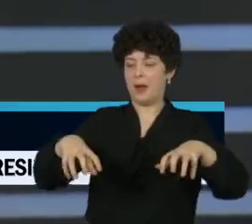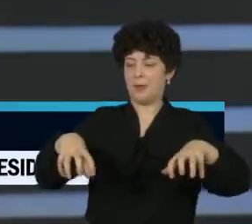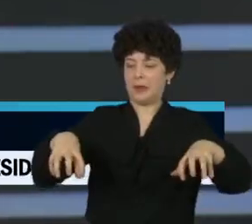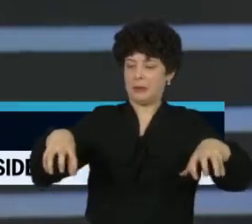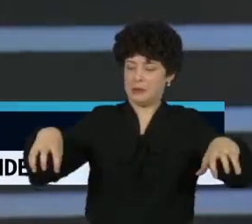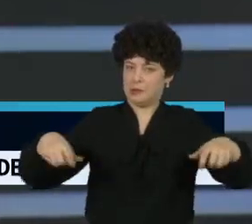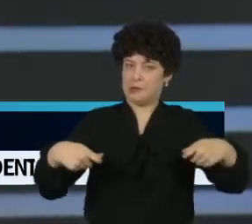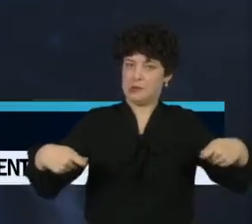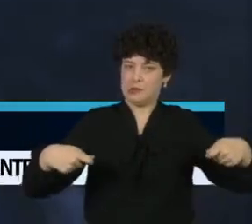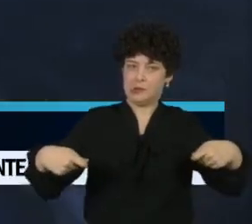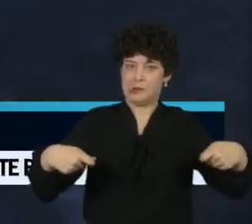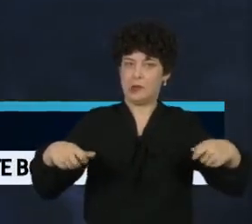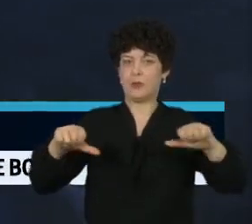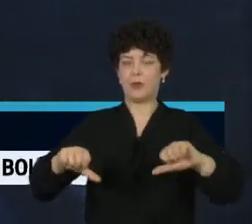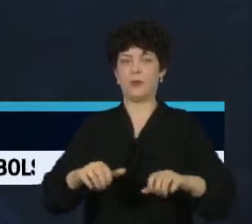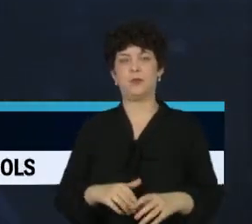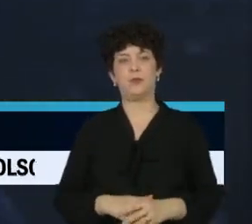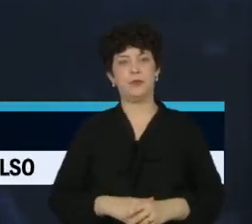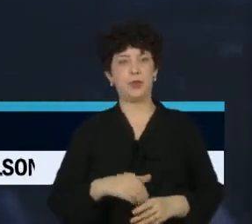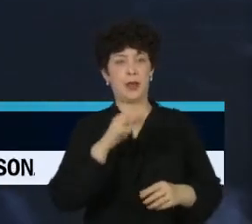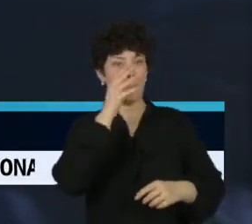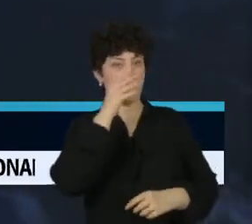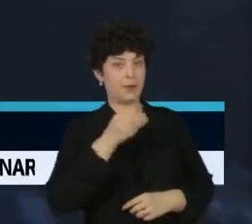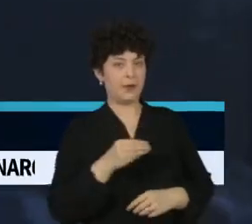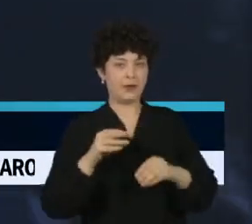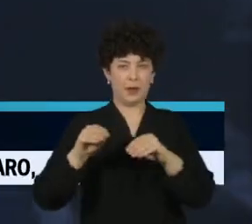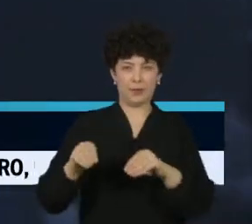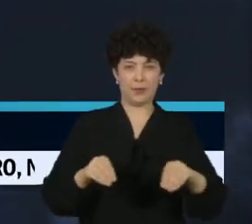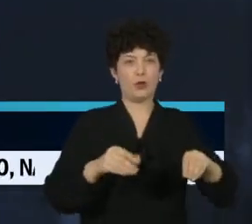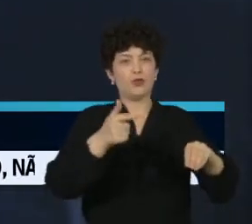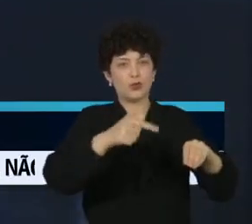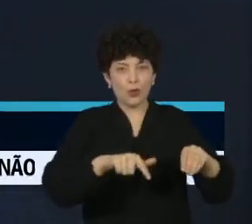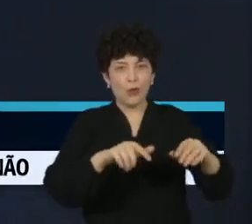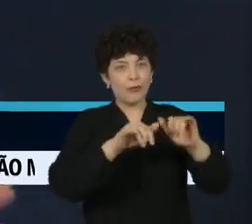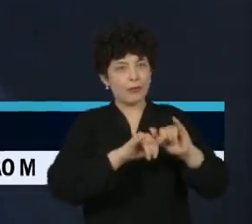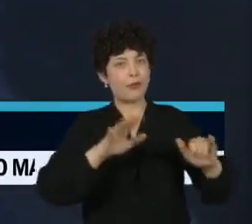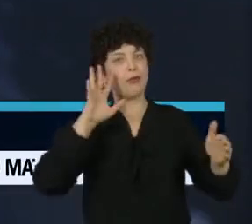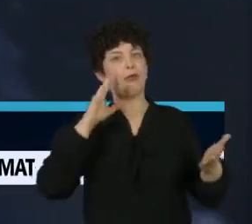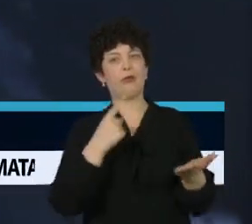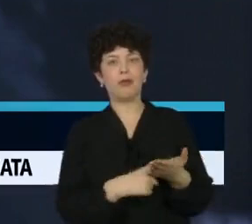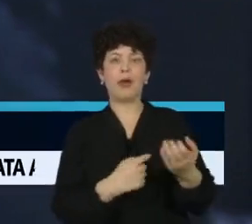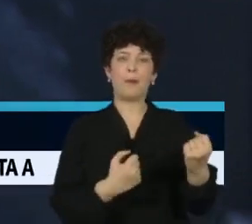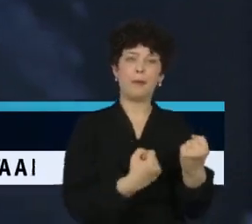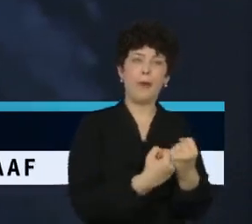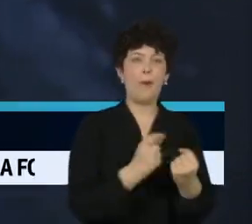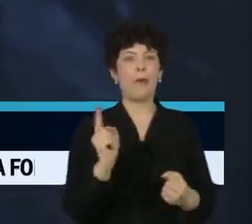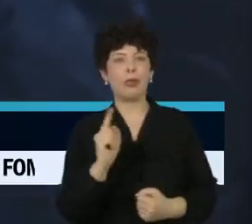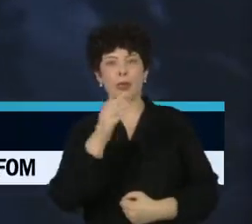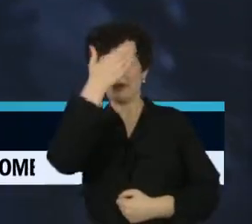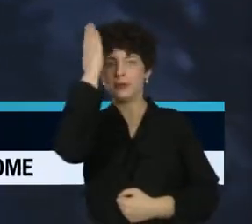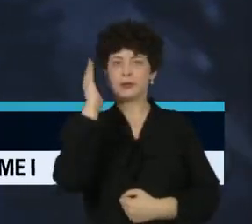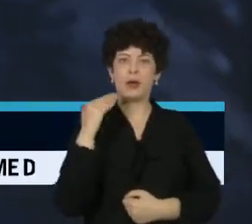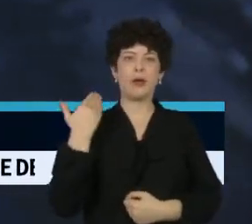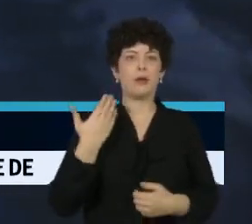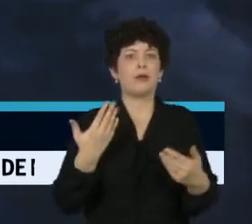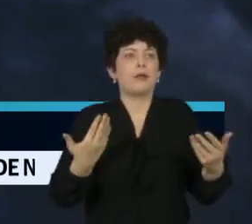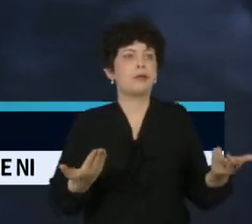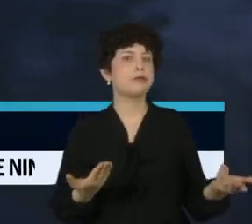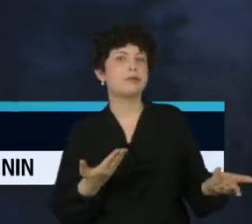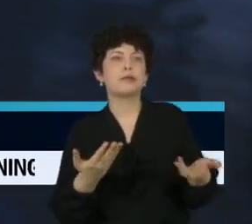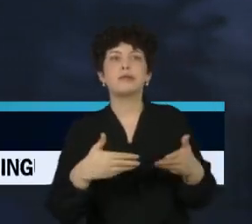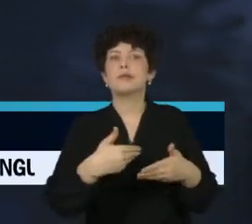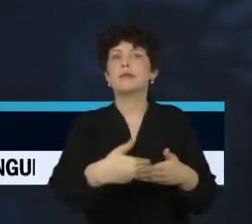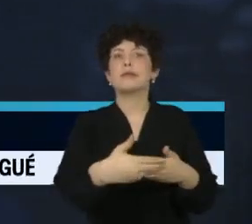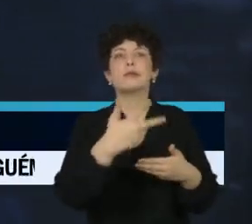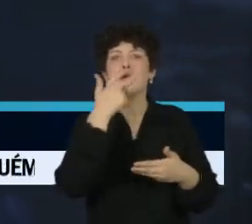se acirra. Agora, nós vimos que o PSDB adiou novamente a decisão se apoia ou não Simone Tebet. Qual desfecho,